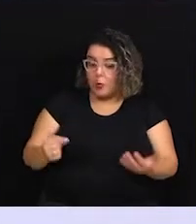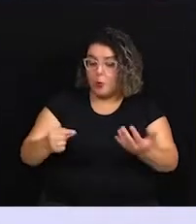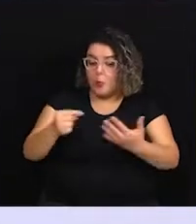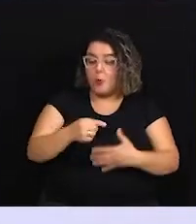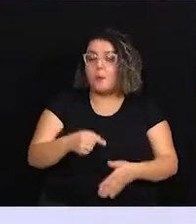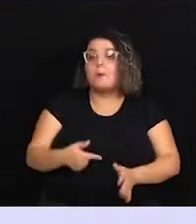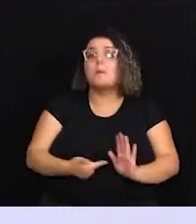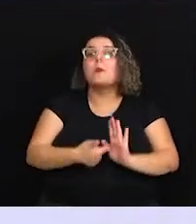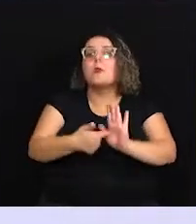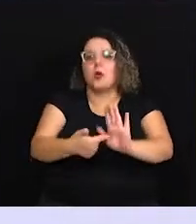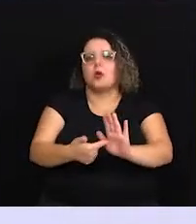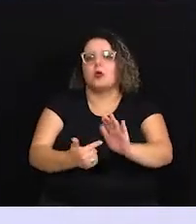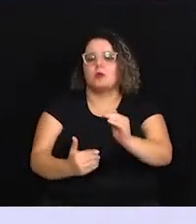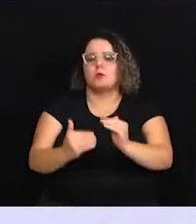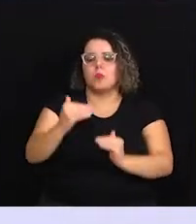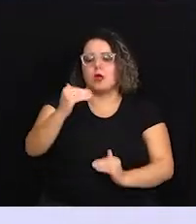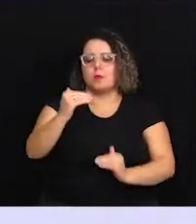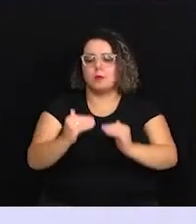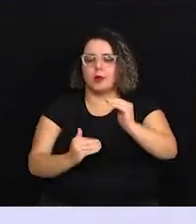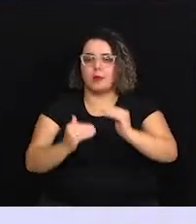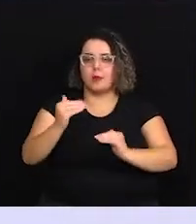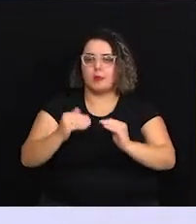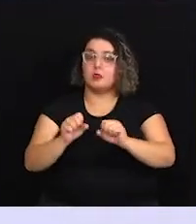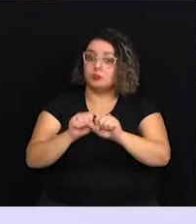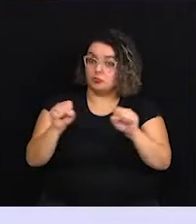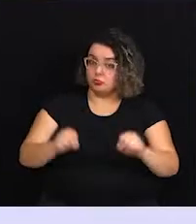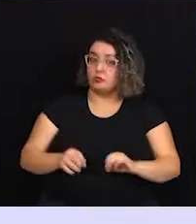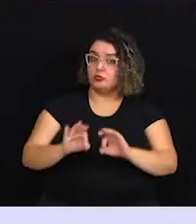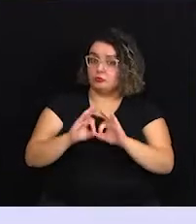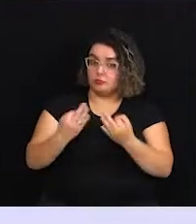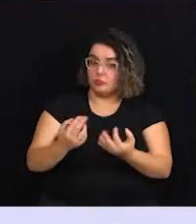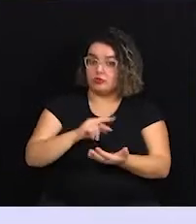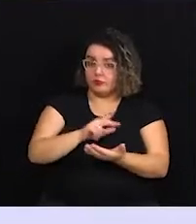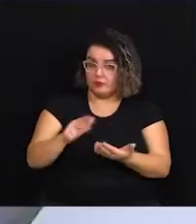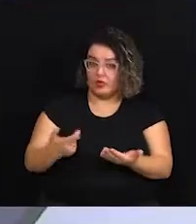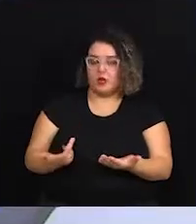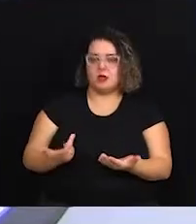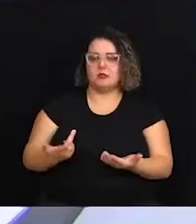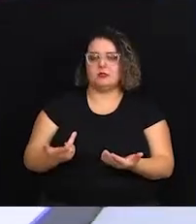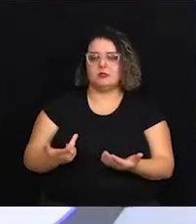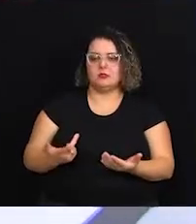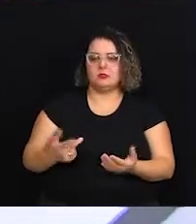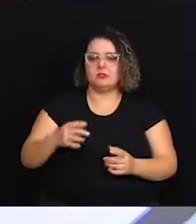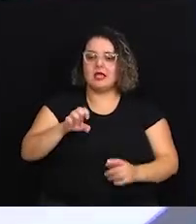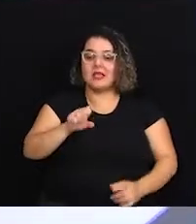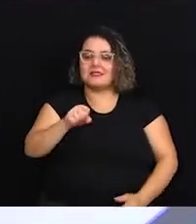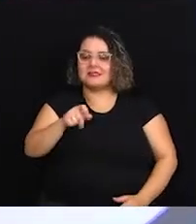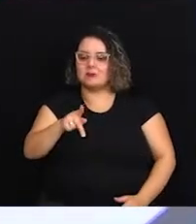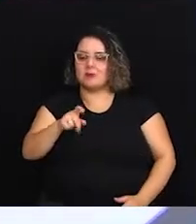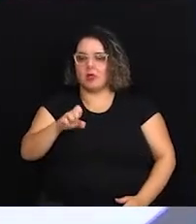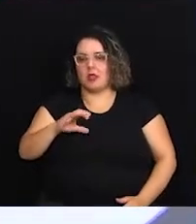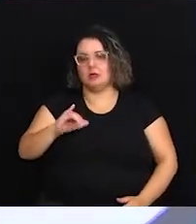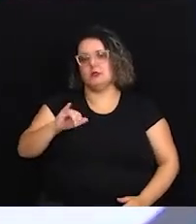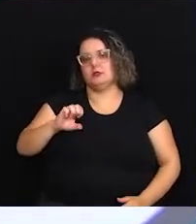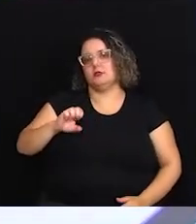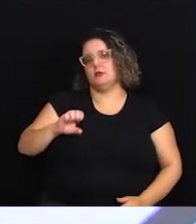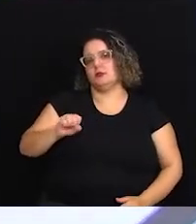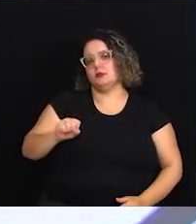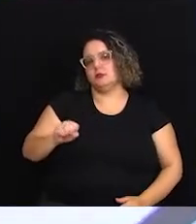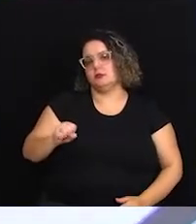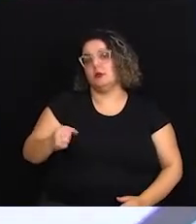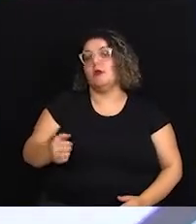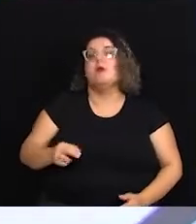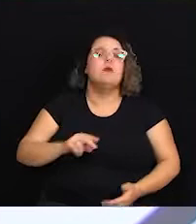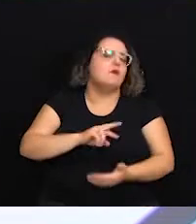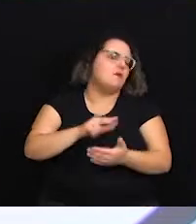para a gente algum desequilíbrio no sistema familiar multiespécie. A Isabela explica que vários são os papéis que